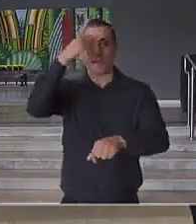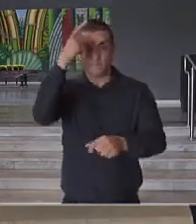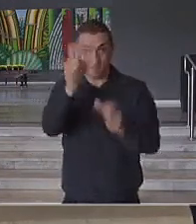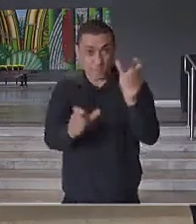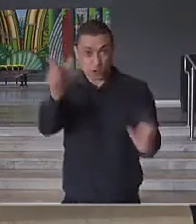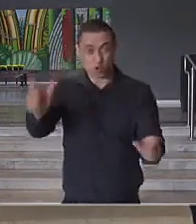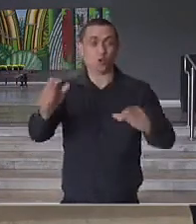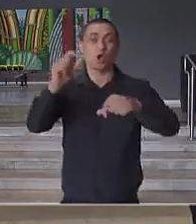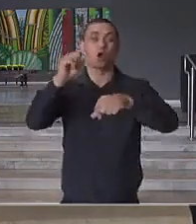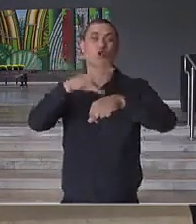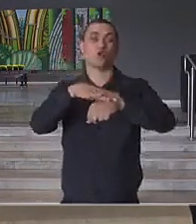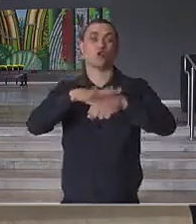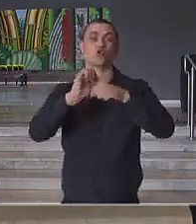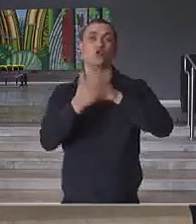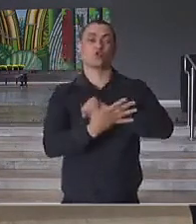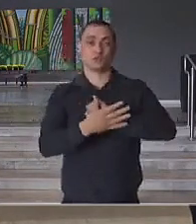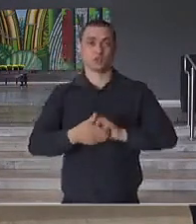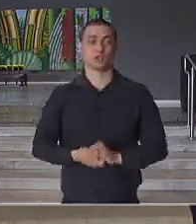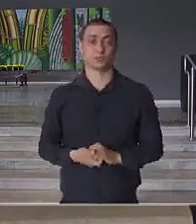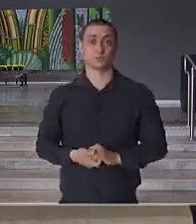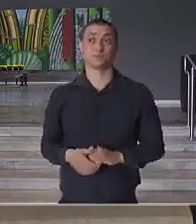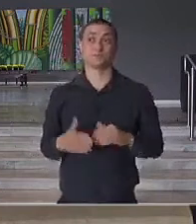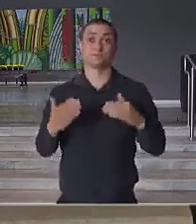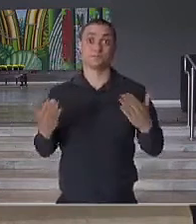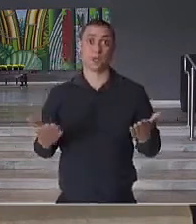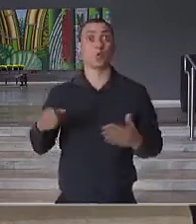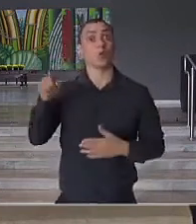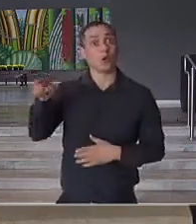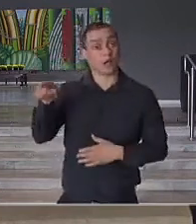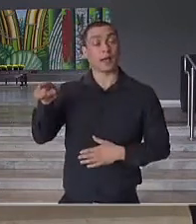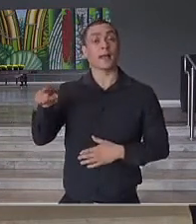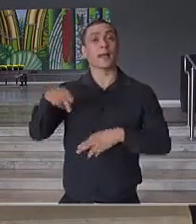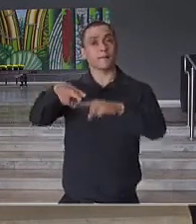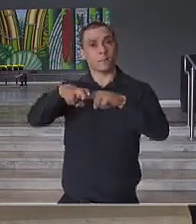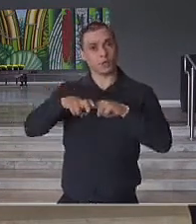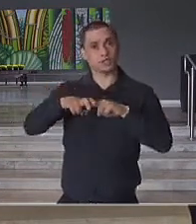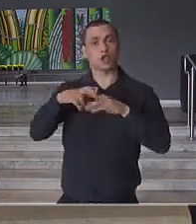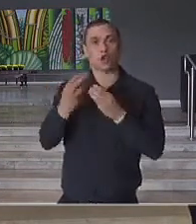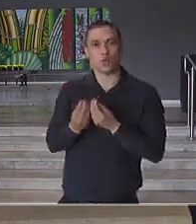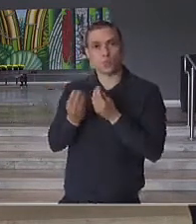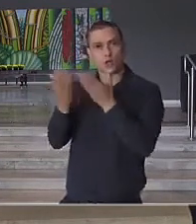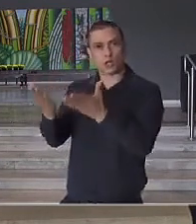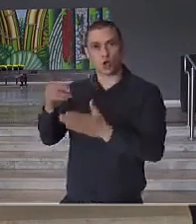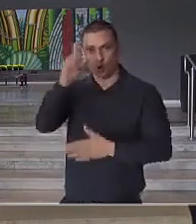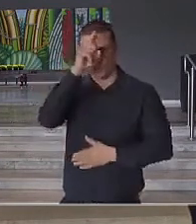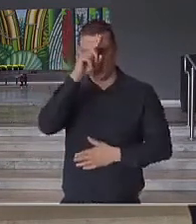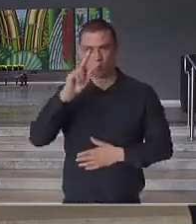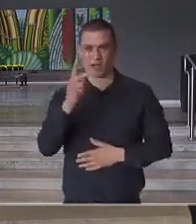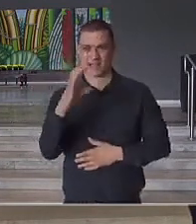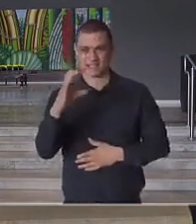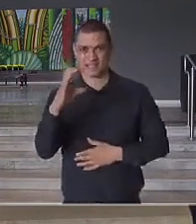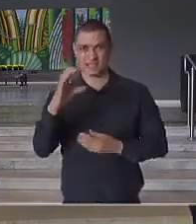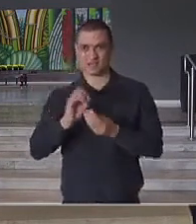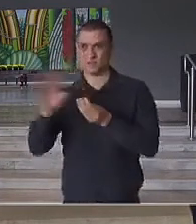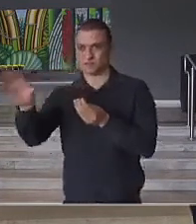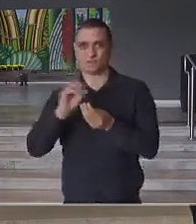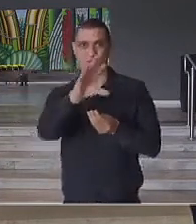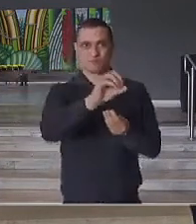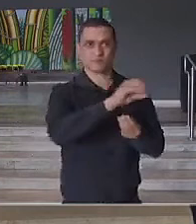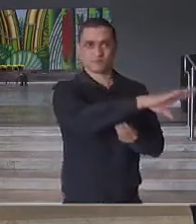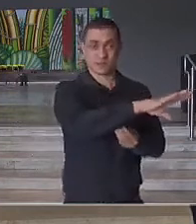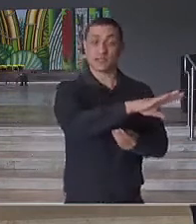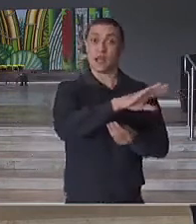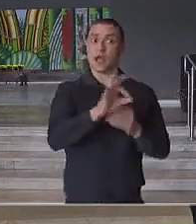pacientes Covid no Estado. Então, dessa maneira, foram enviados para esses hospitais, visando a